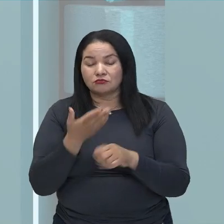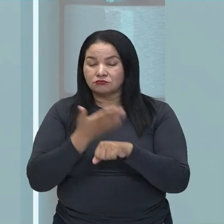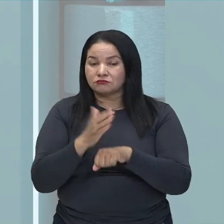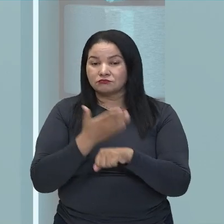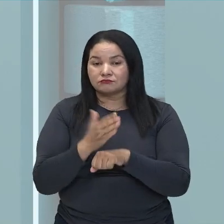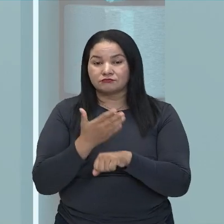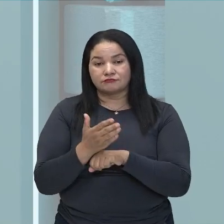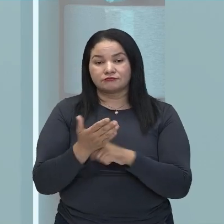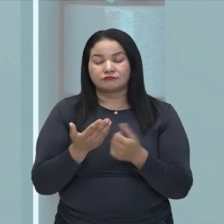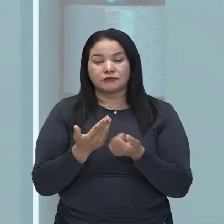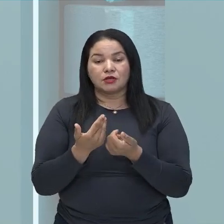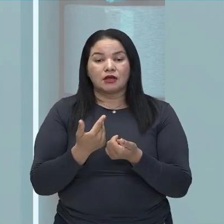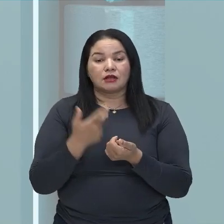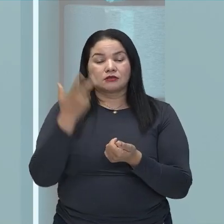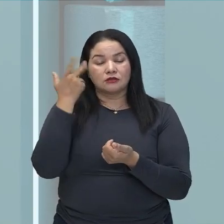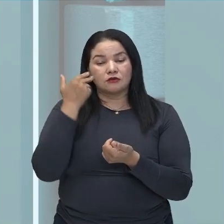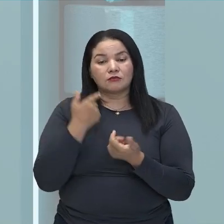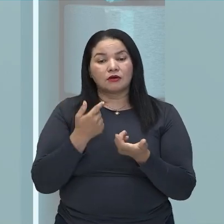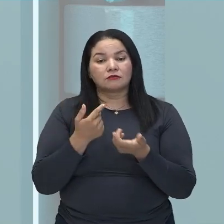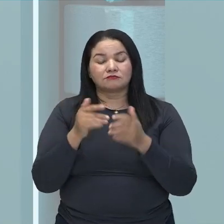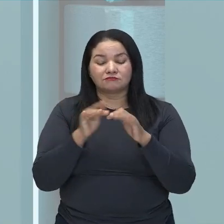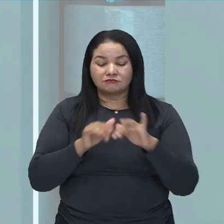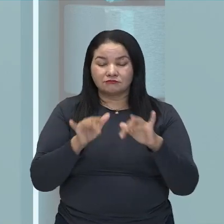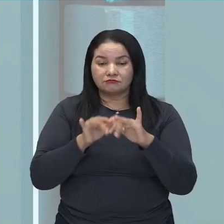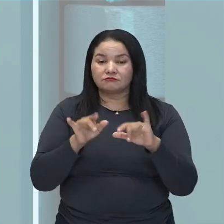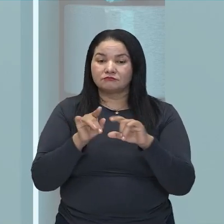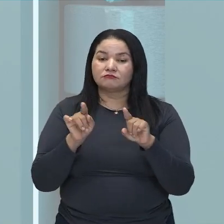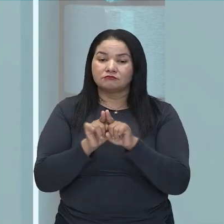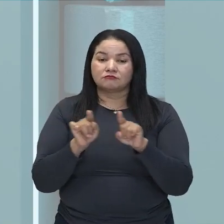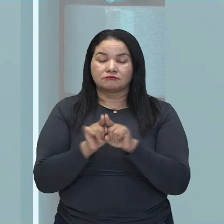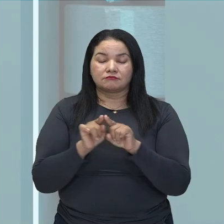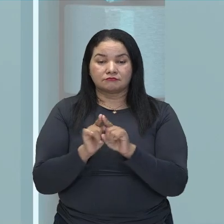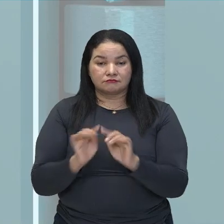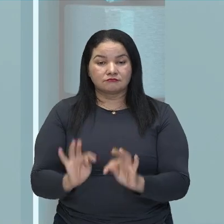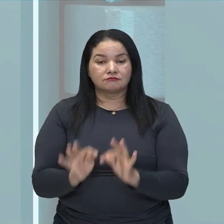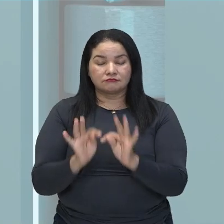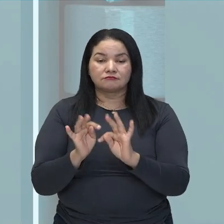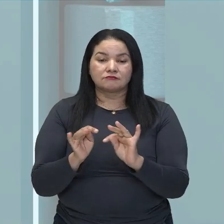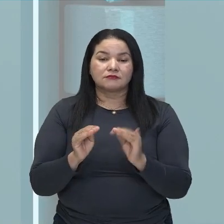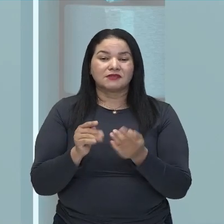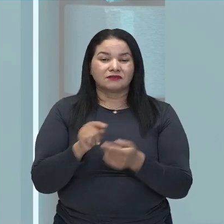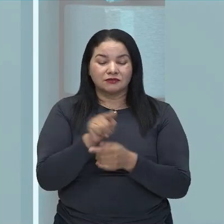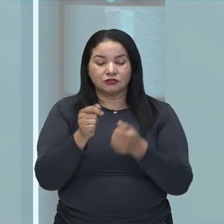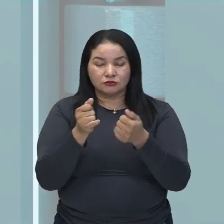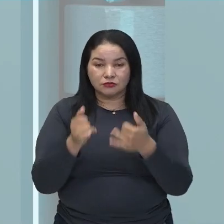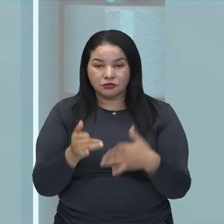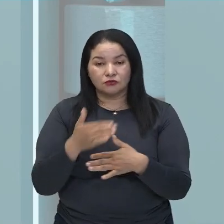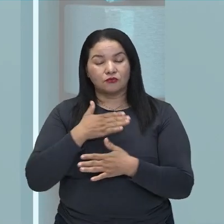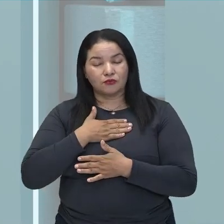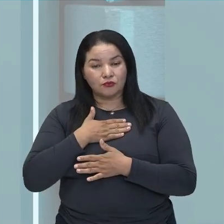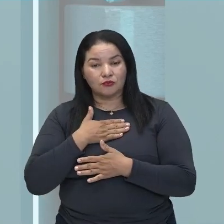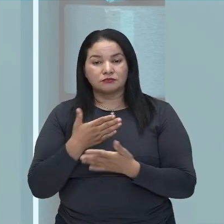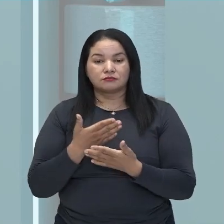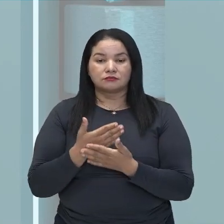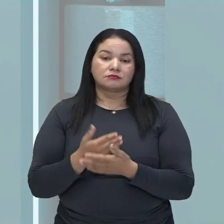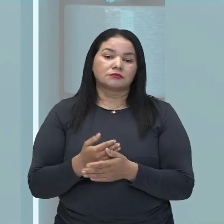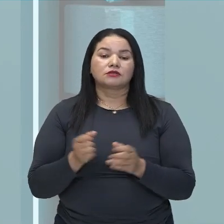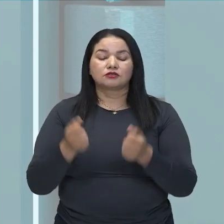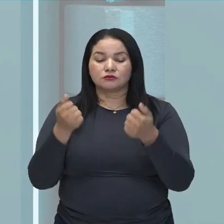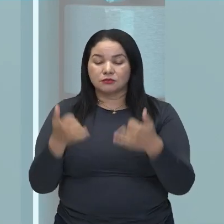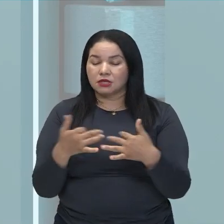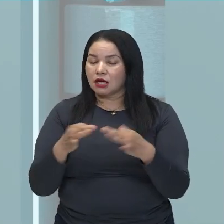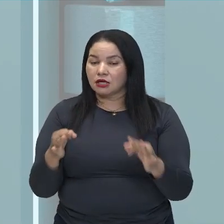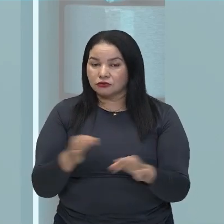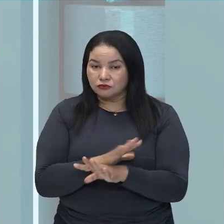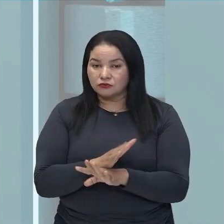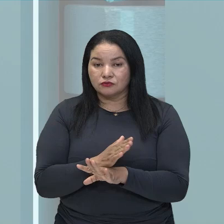gente saber, principalmente no meio digital, quando você quer falar sobre coisas que você gosta. Perfeito? Como não há mais nada a ser explicado, a gente